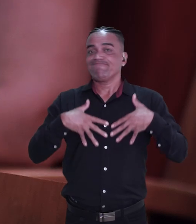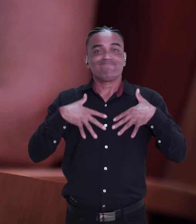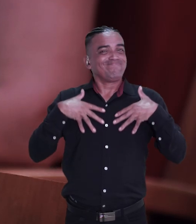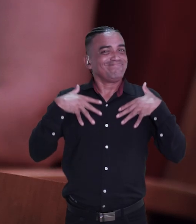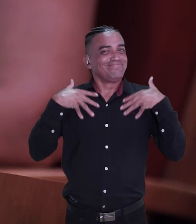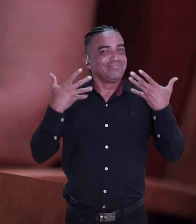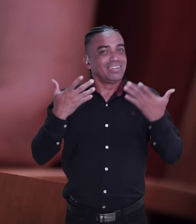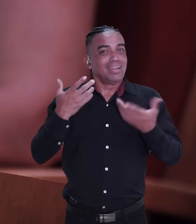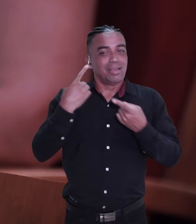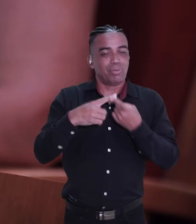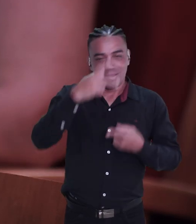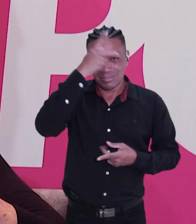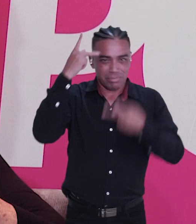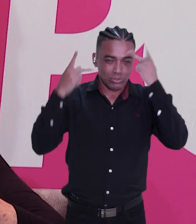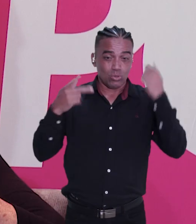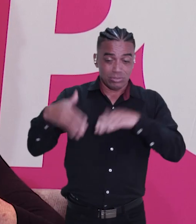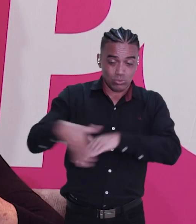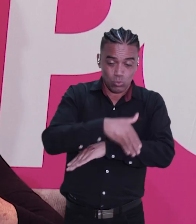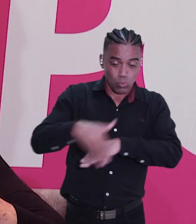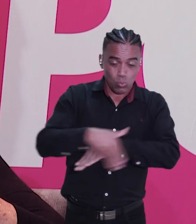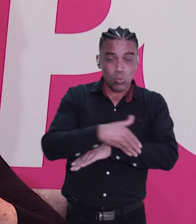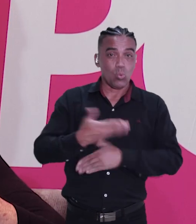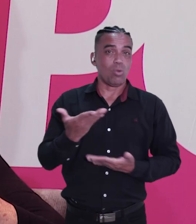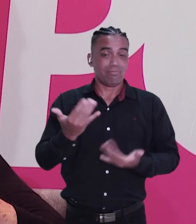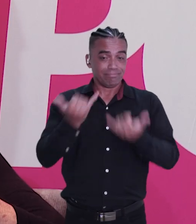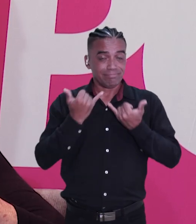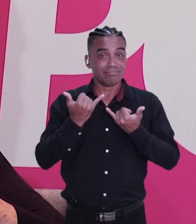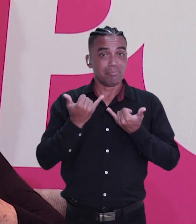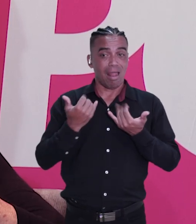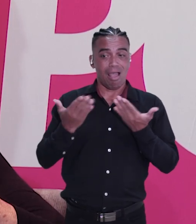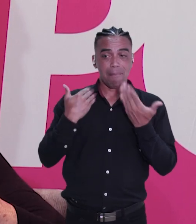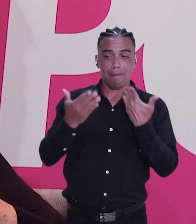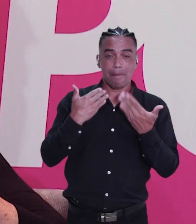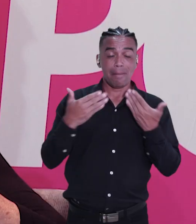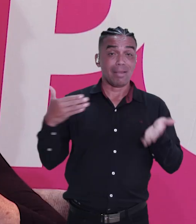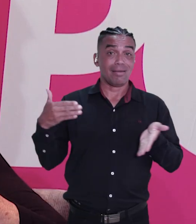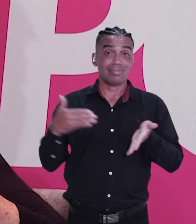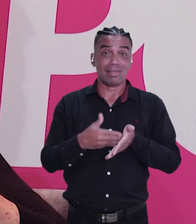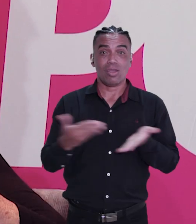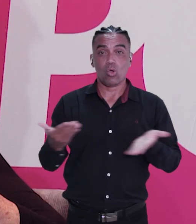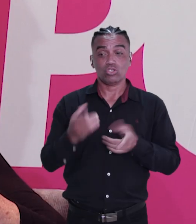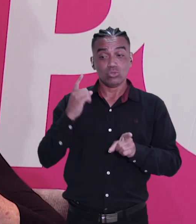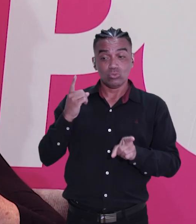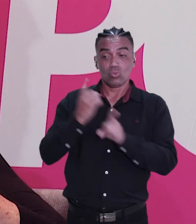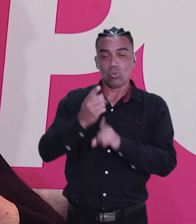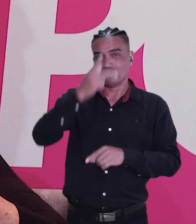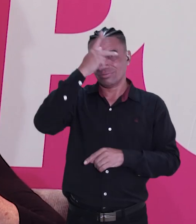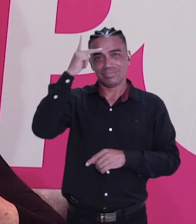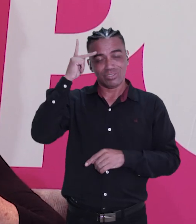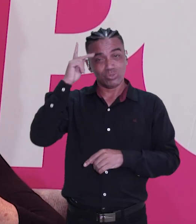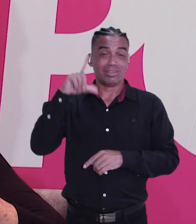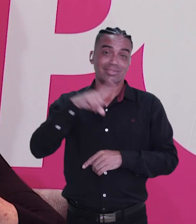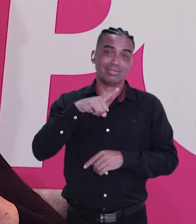muito gratificante, porque as pessoas me paravam na rua para falar comigo. E até hoje eu encontro